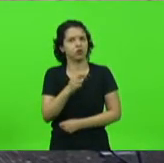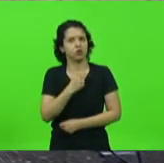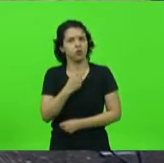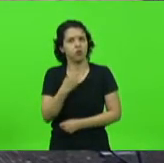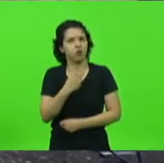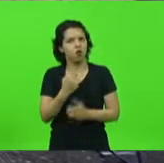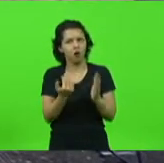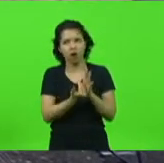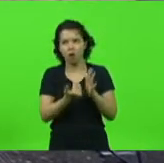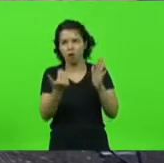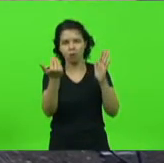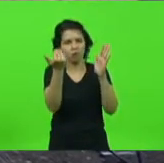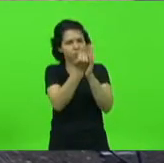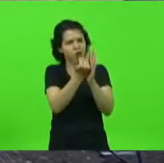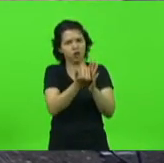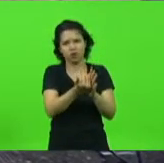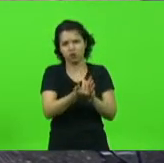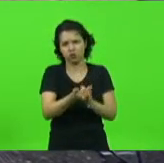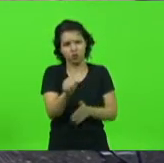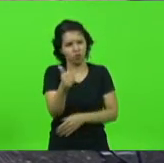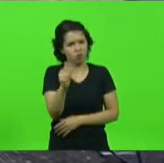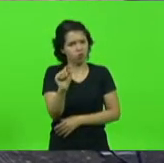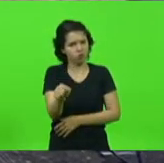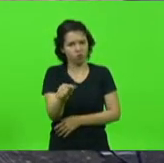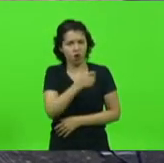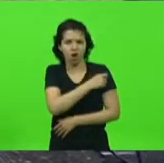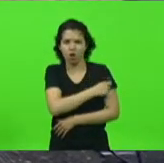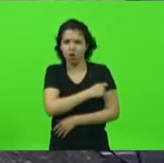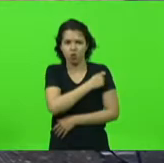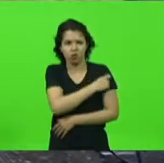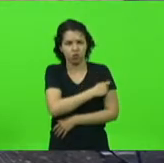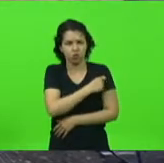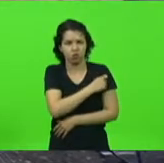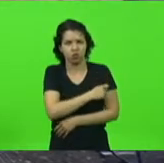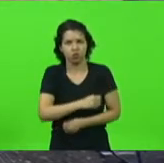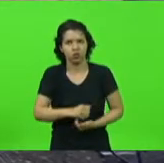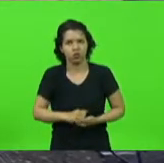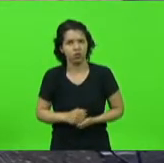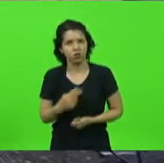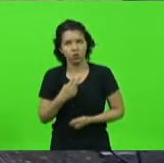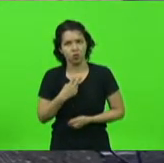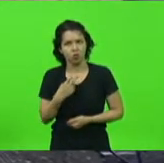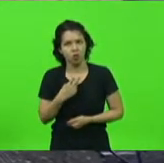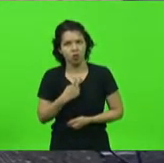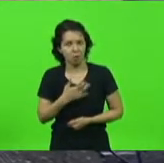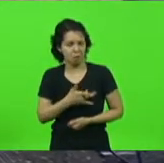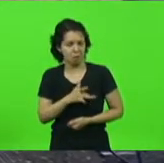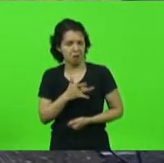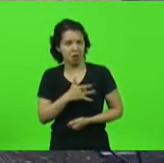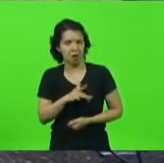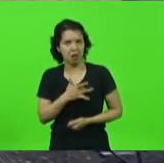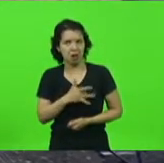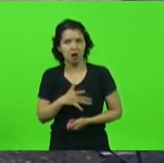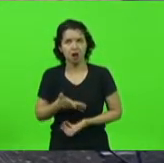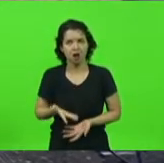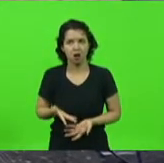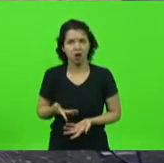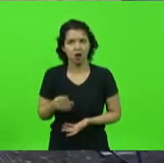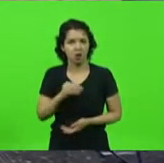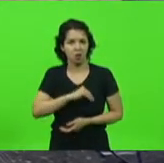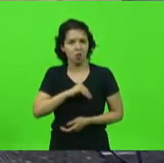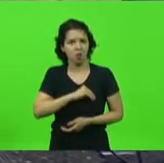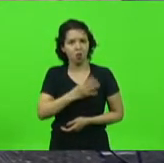desse para alunos. Não dá para ter pena de quem vai ganhar, coitado, ganha 4